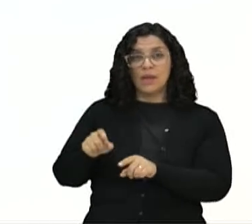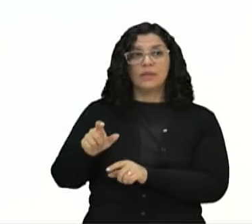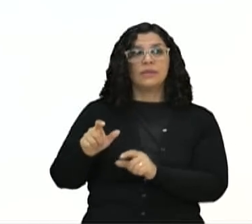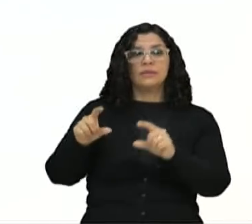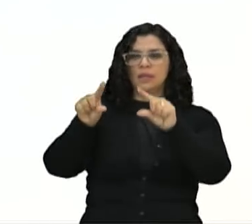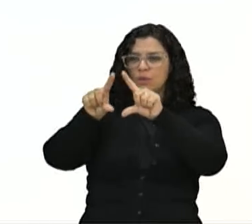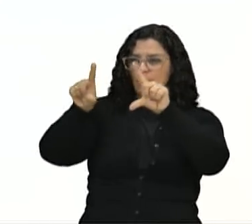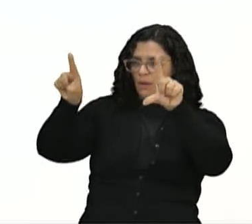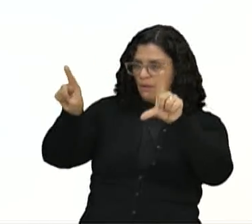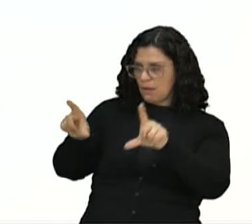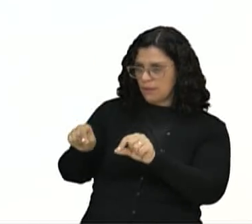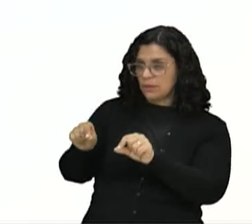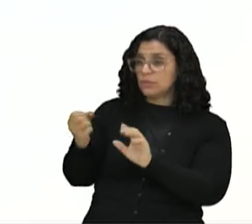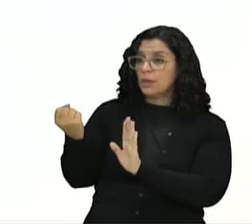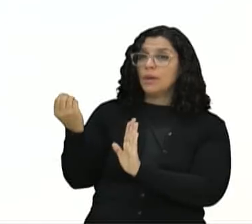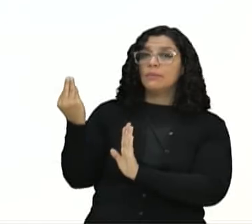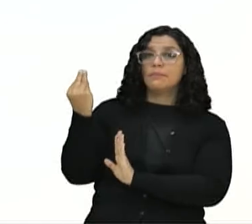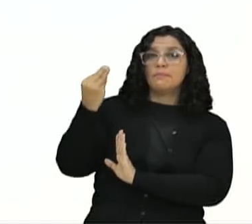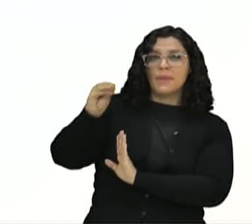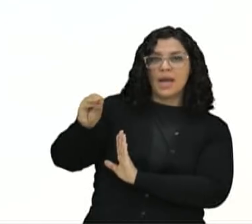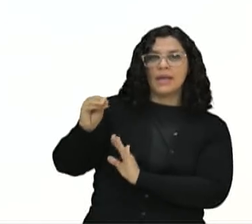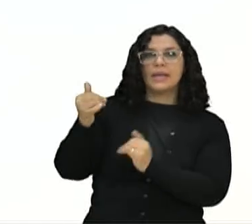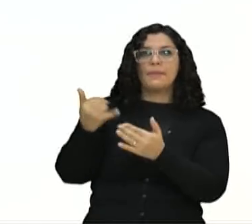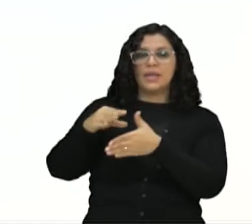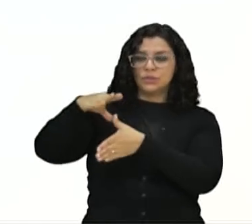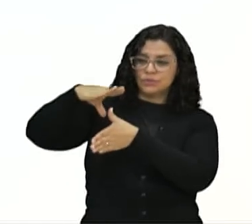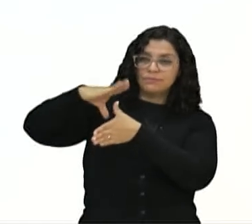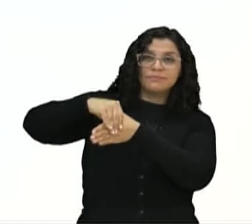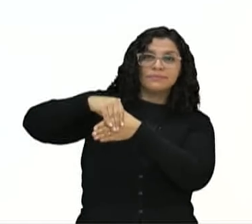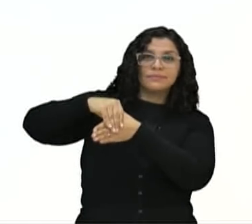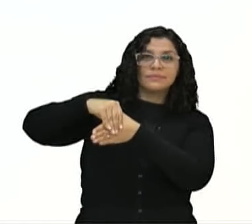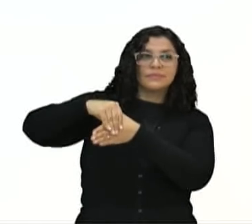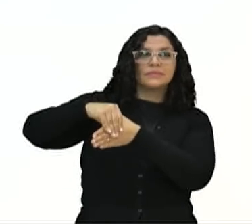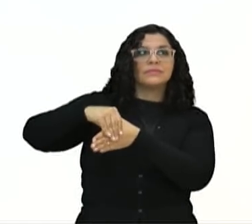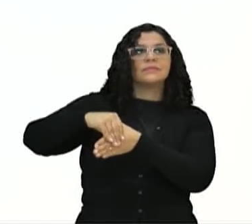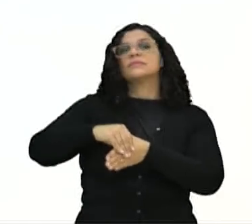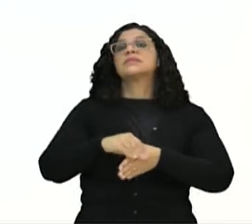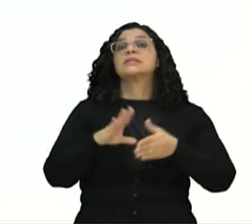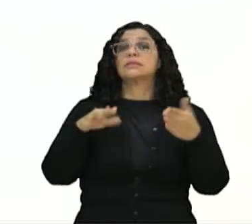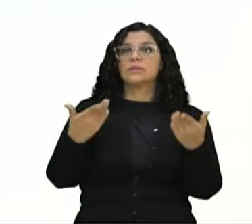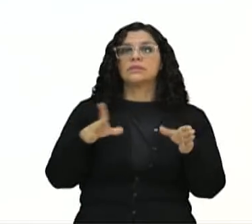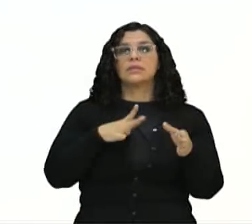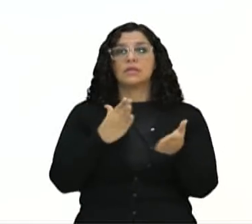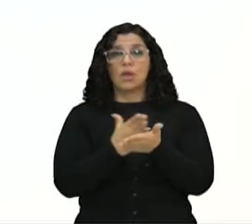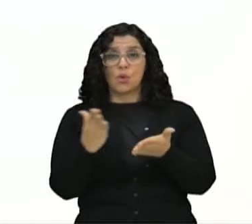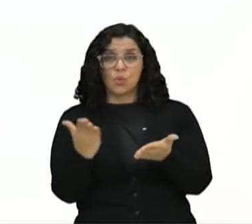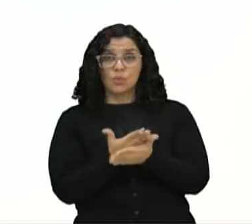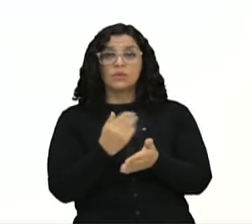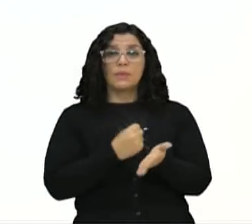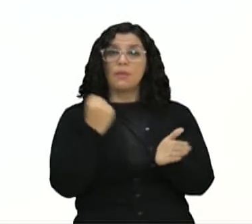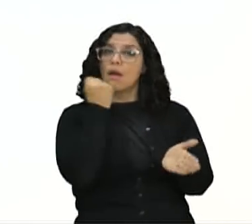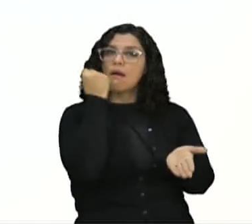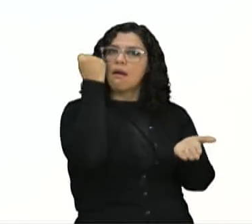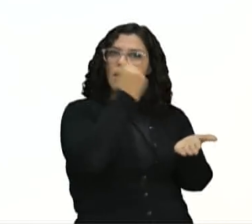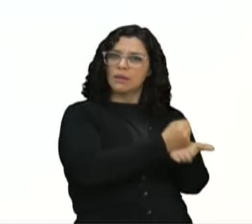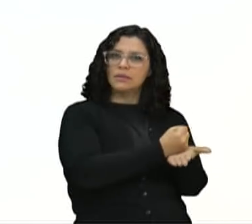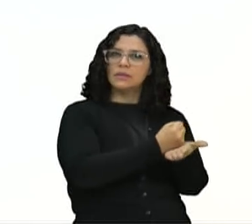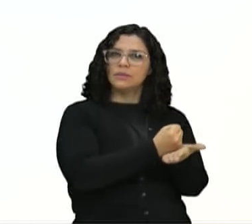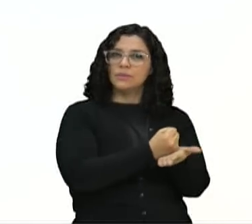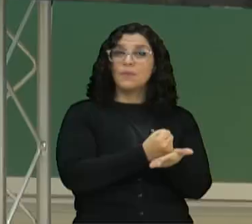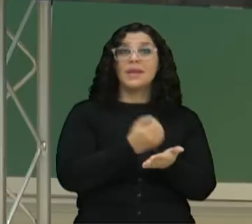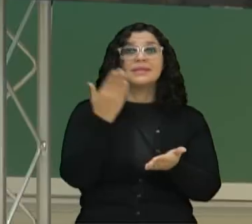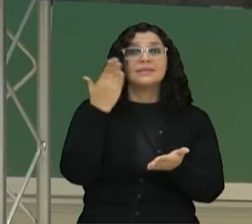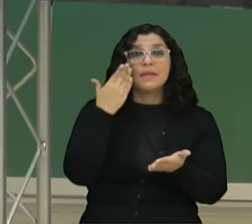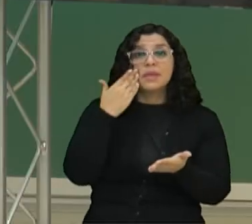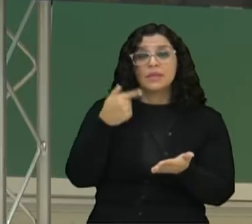cartão e é feita uma marcação, tipo um grampeador, que ele faz uma determinada marca. Em alguns lugares é um carimbo,